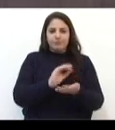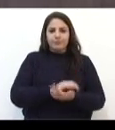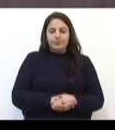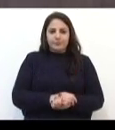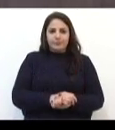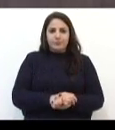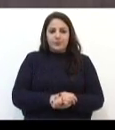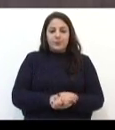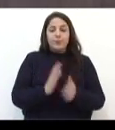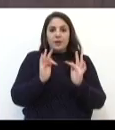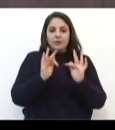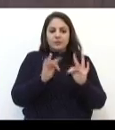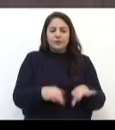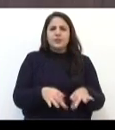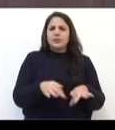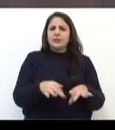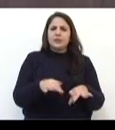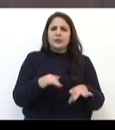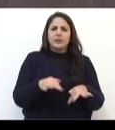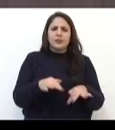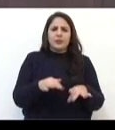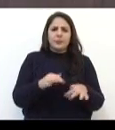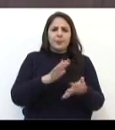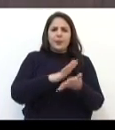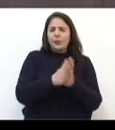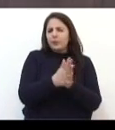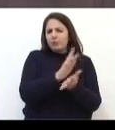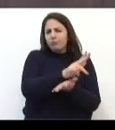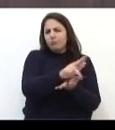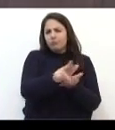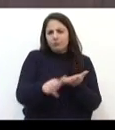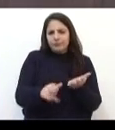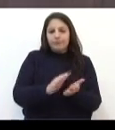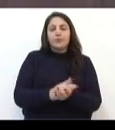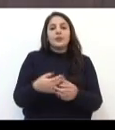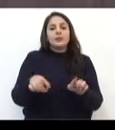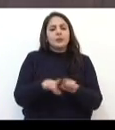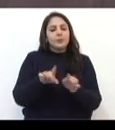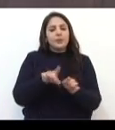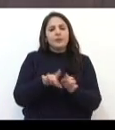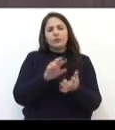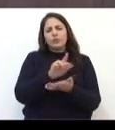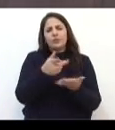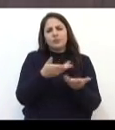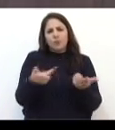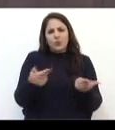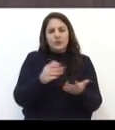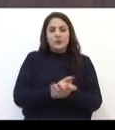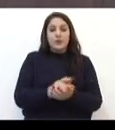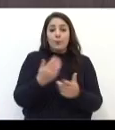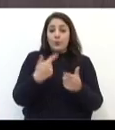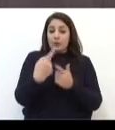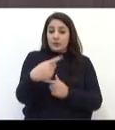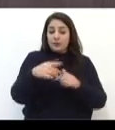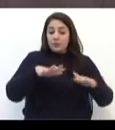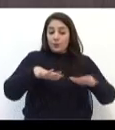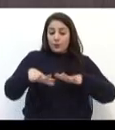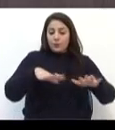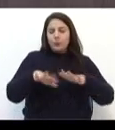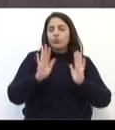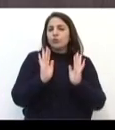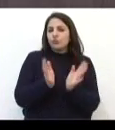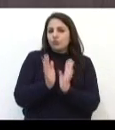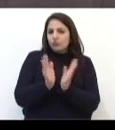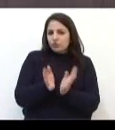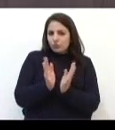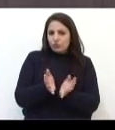afirmativas em combate à intolerância, homofobia, preconceito racial, juntamente também com outros segmentos, porque esse movimento já é